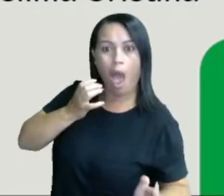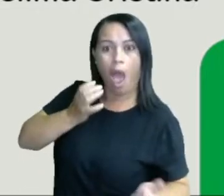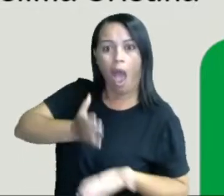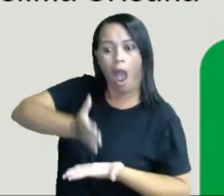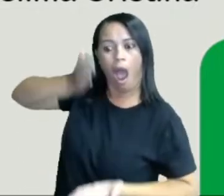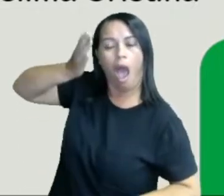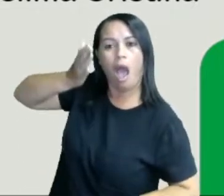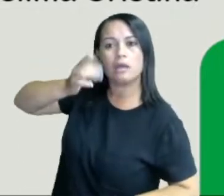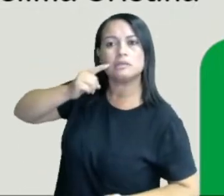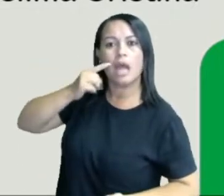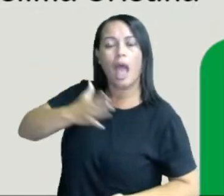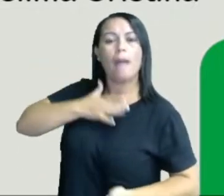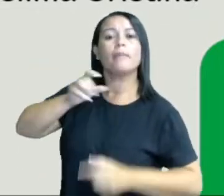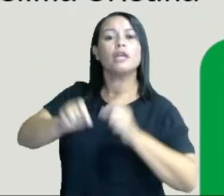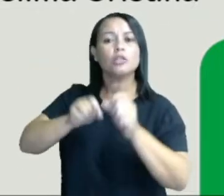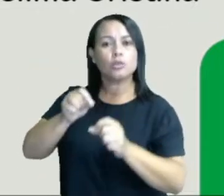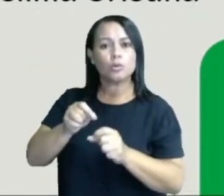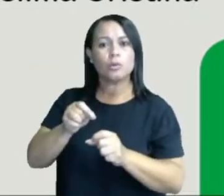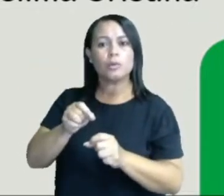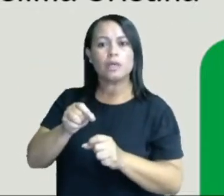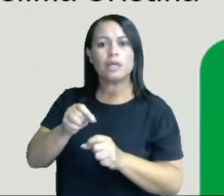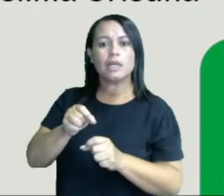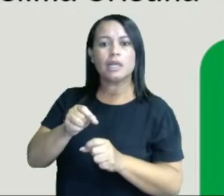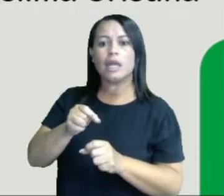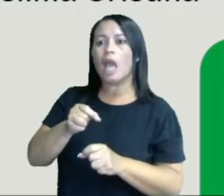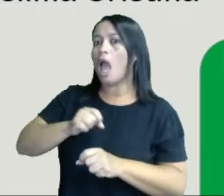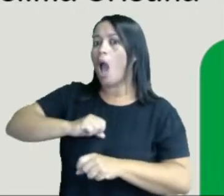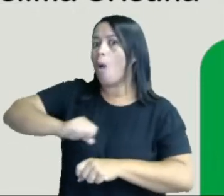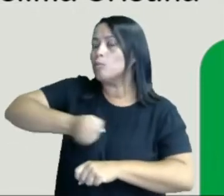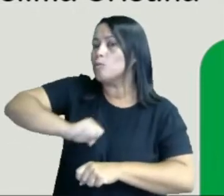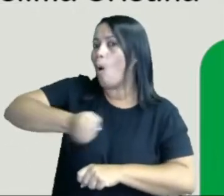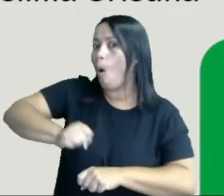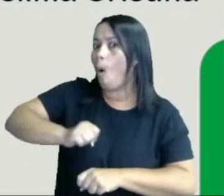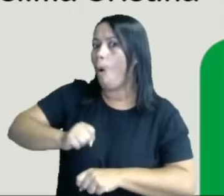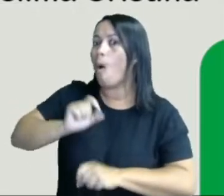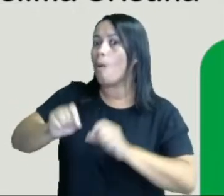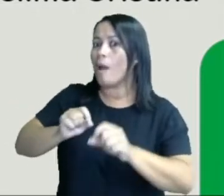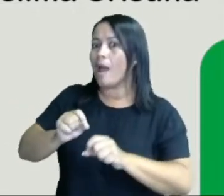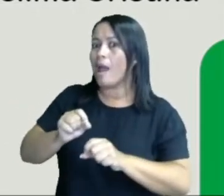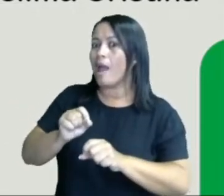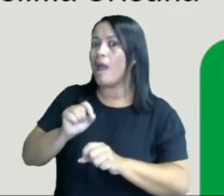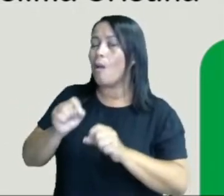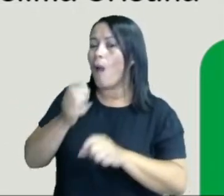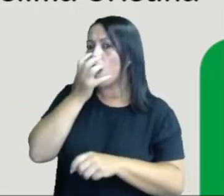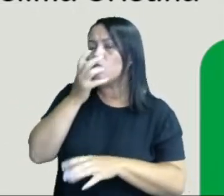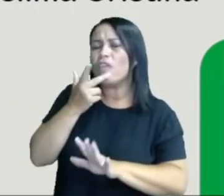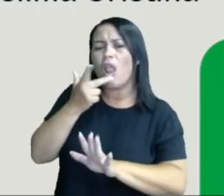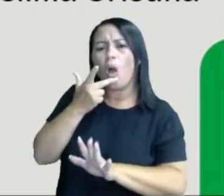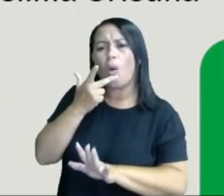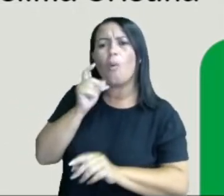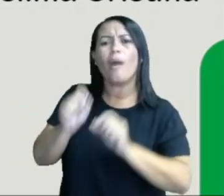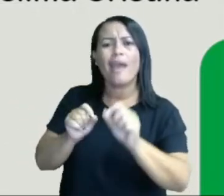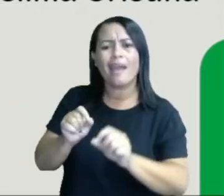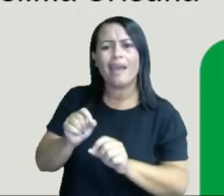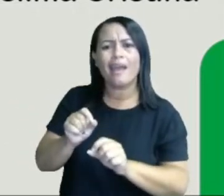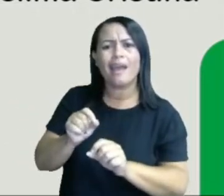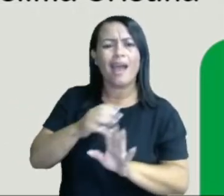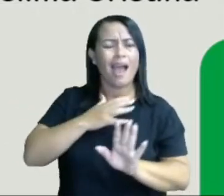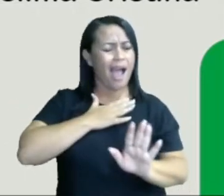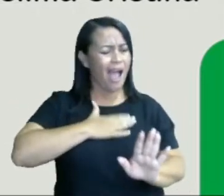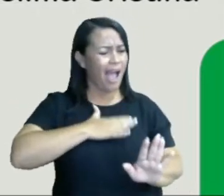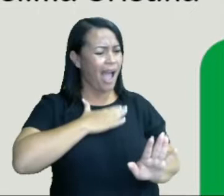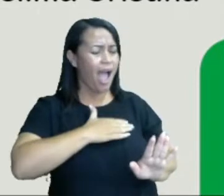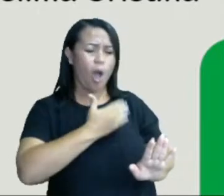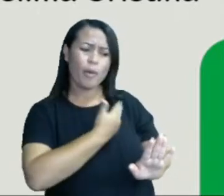De repente, meu irmão começou a correr. Bem assustado, o cachorro falou: